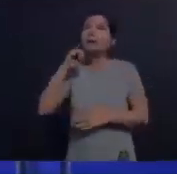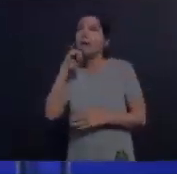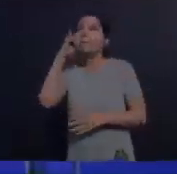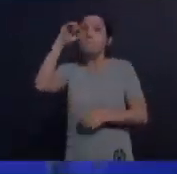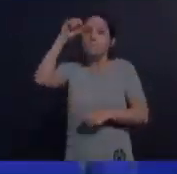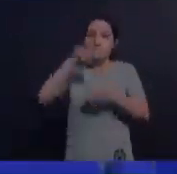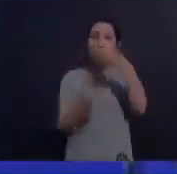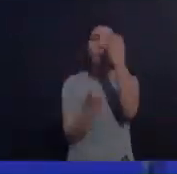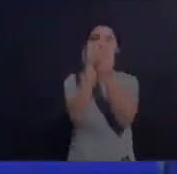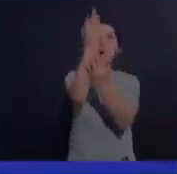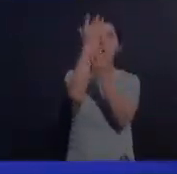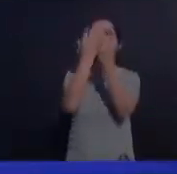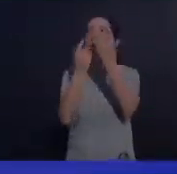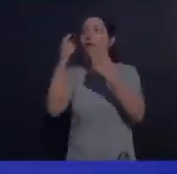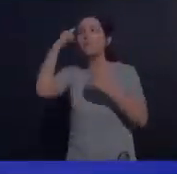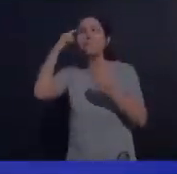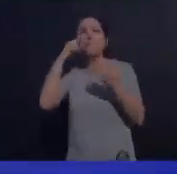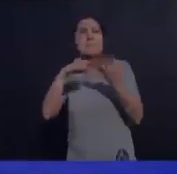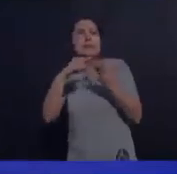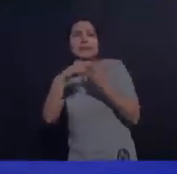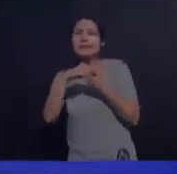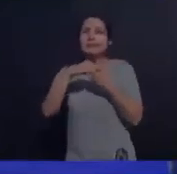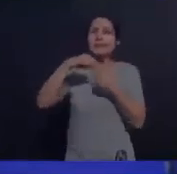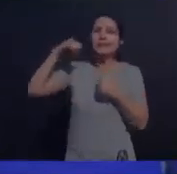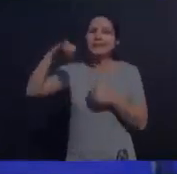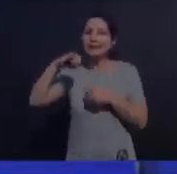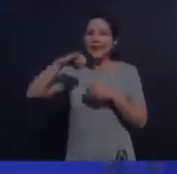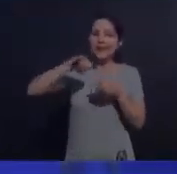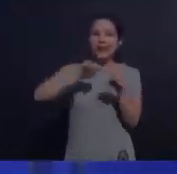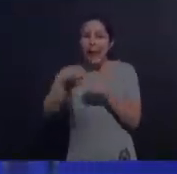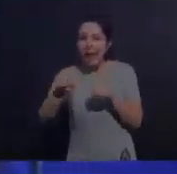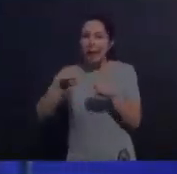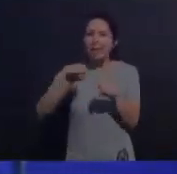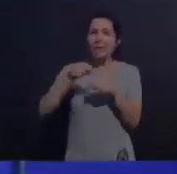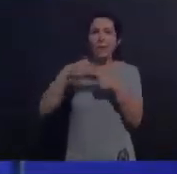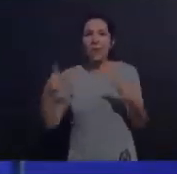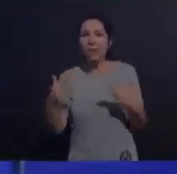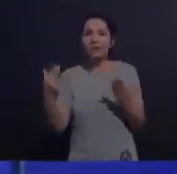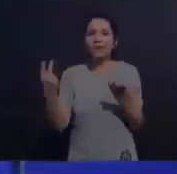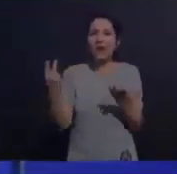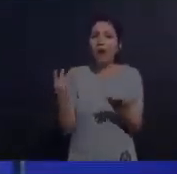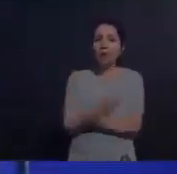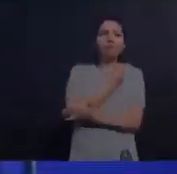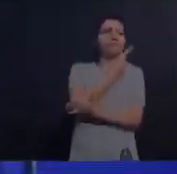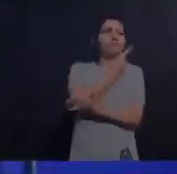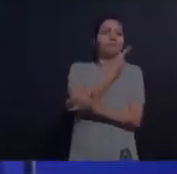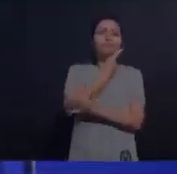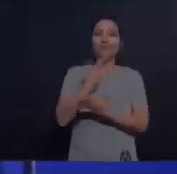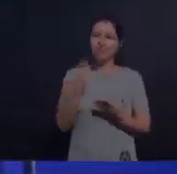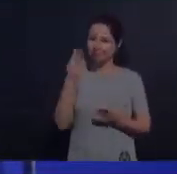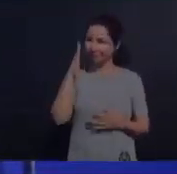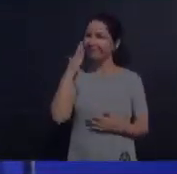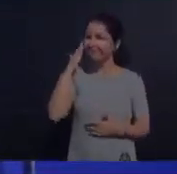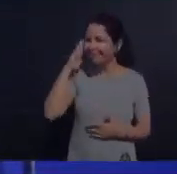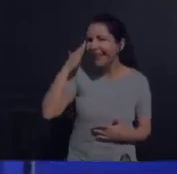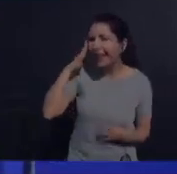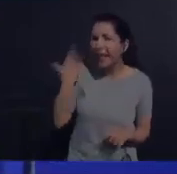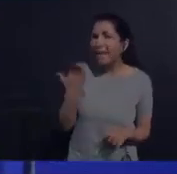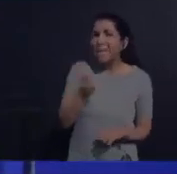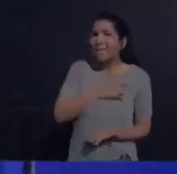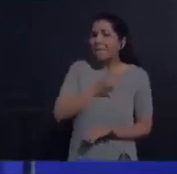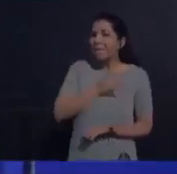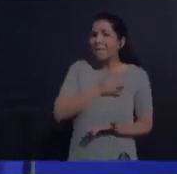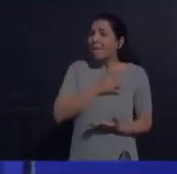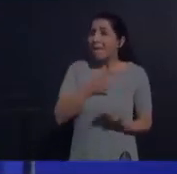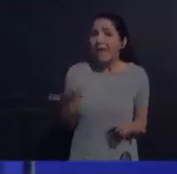fogo a mais e se o avião quebrar a asa mas se algo de ruim acontecesse está me entendendo é o medo